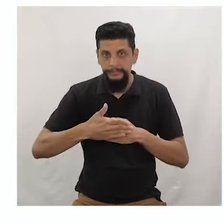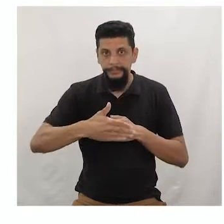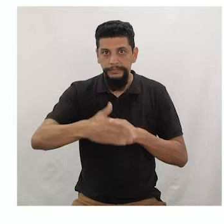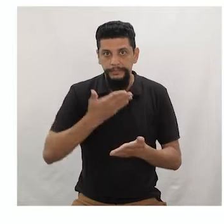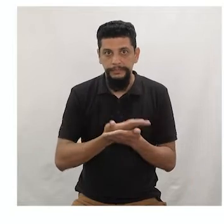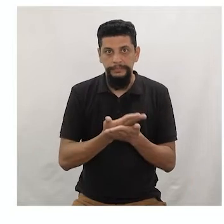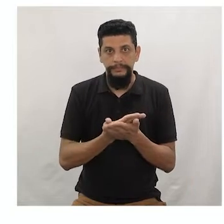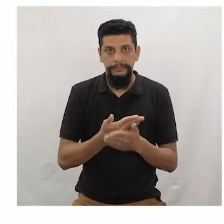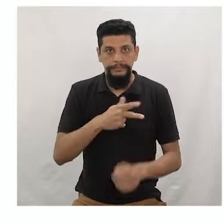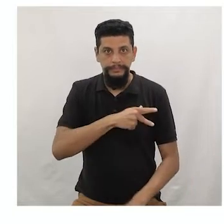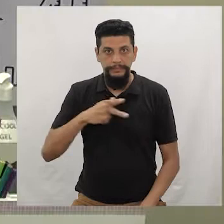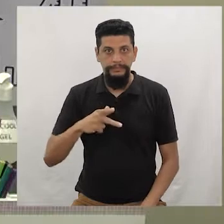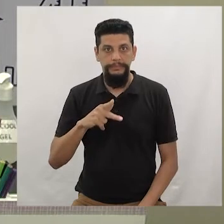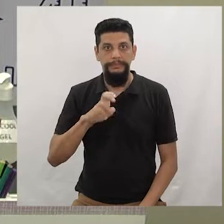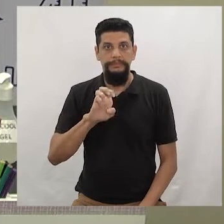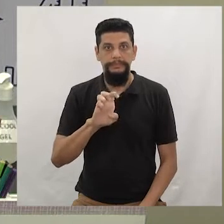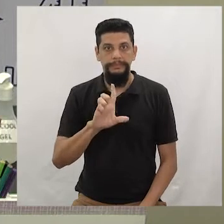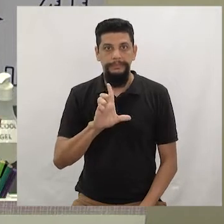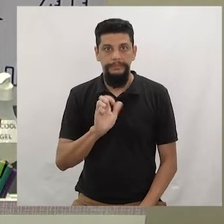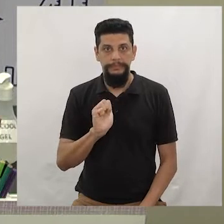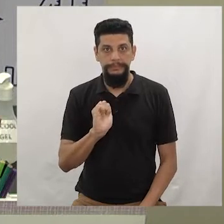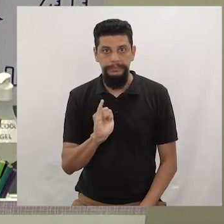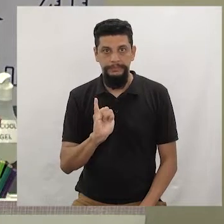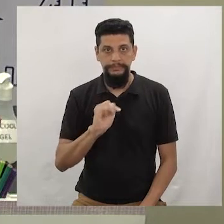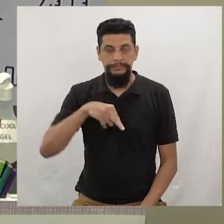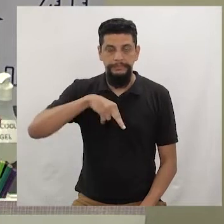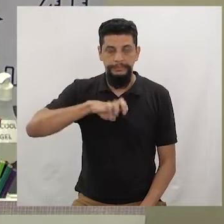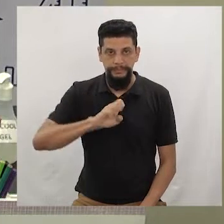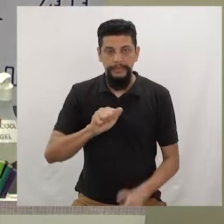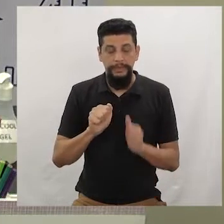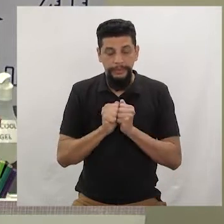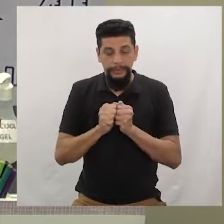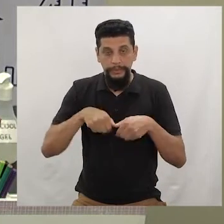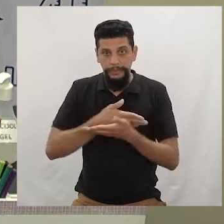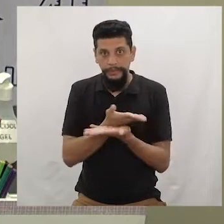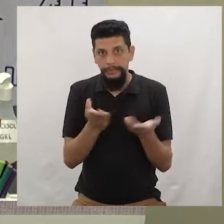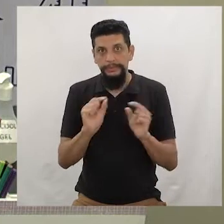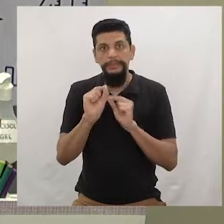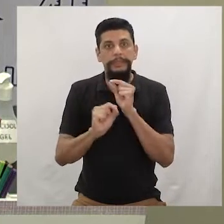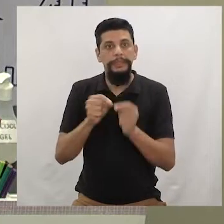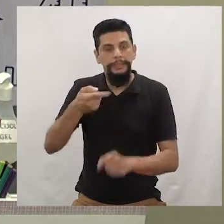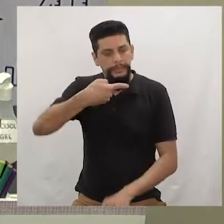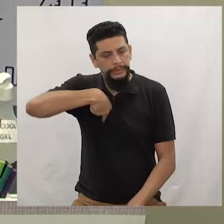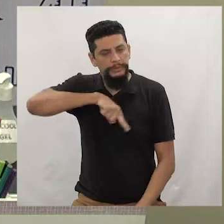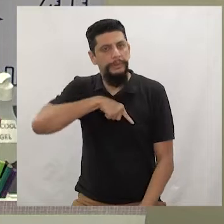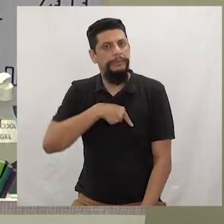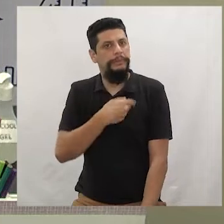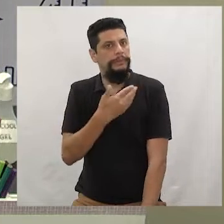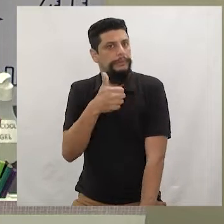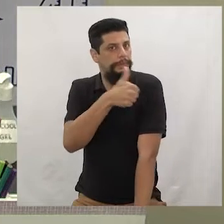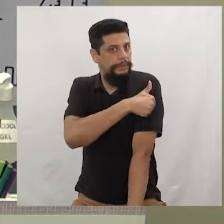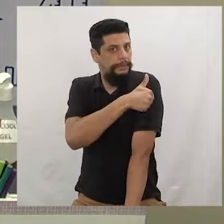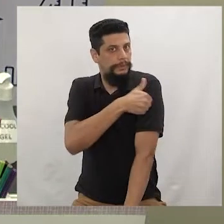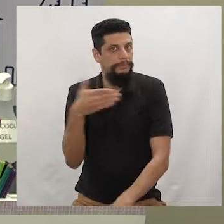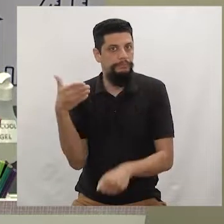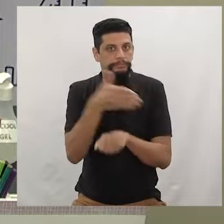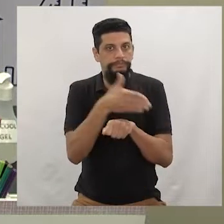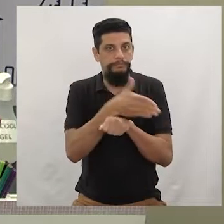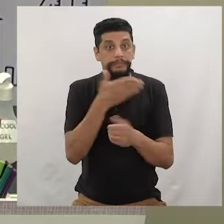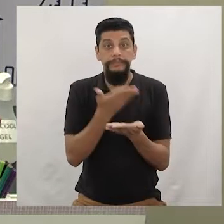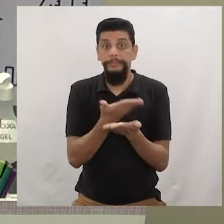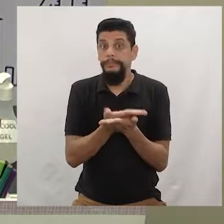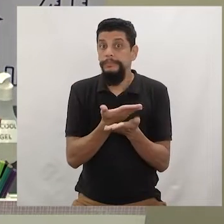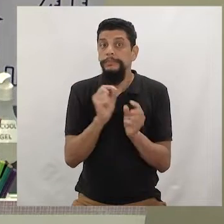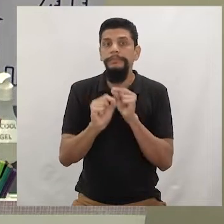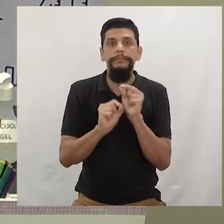aula, a professora Ilane também vai estar junto com a gente. Certo? E quem são os nossos estudantes que vão participar da